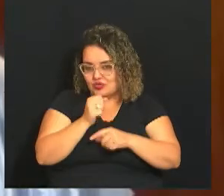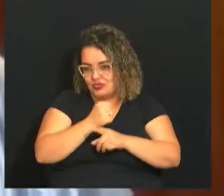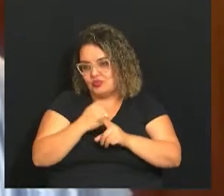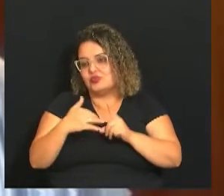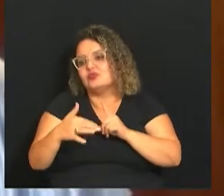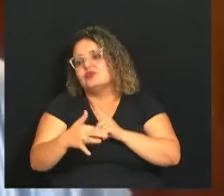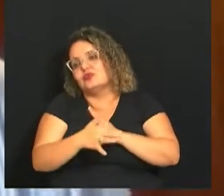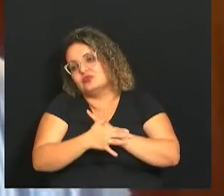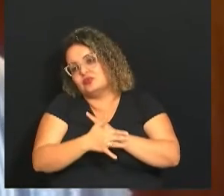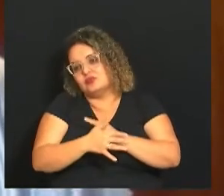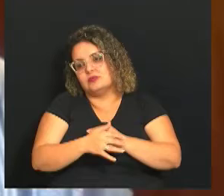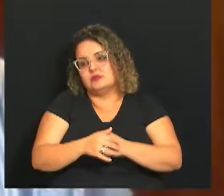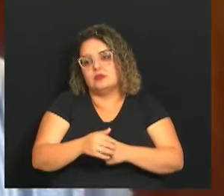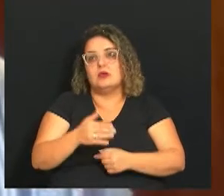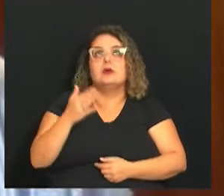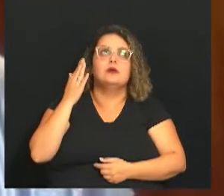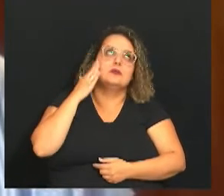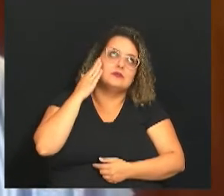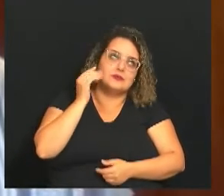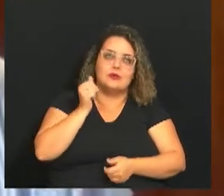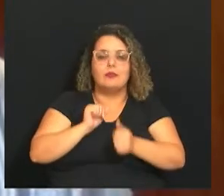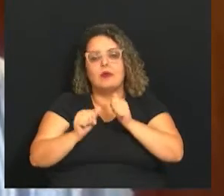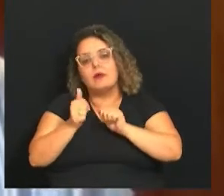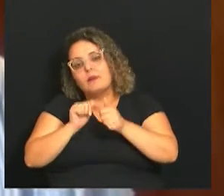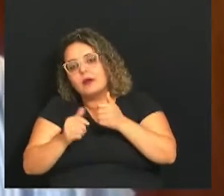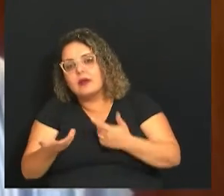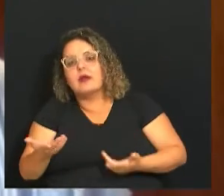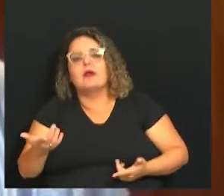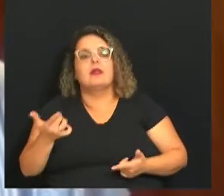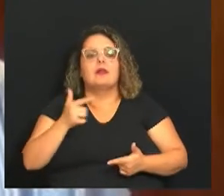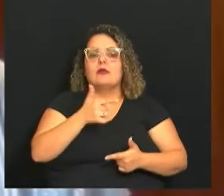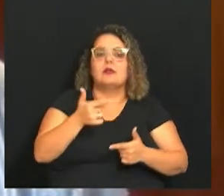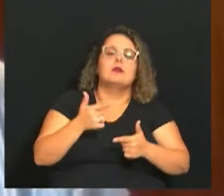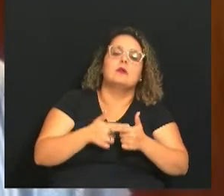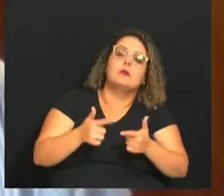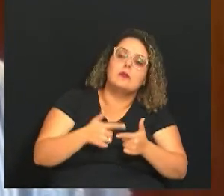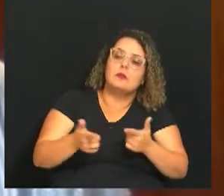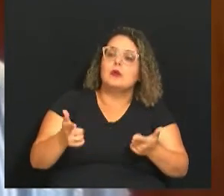sei beber, eu não tenho problema em relação a isso. Eu quero só